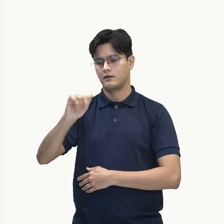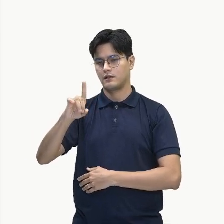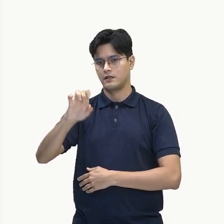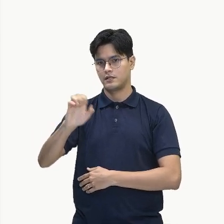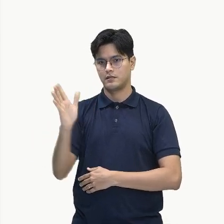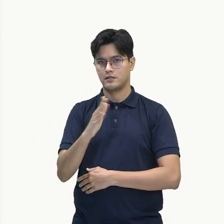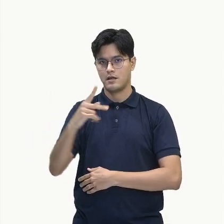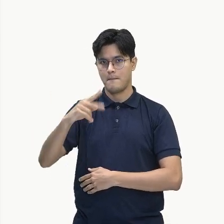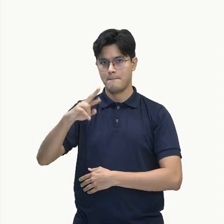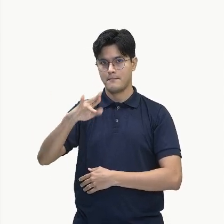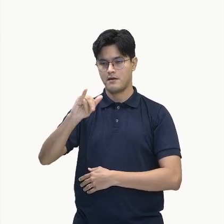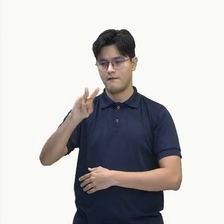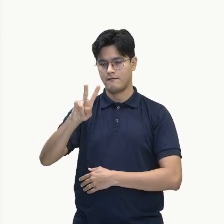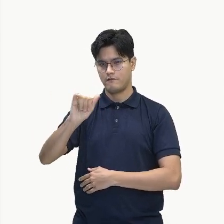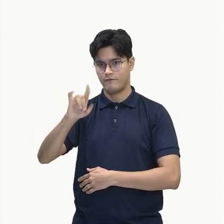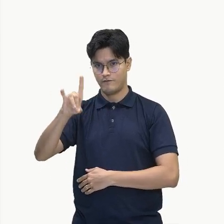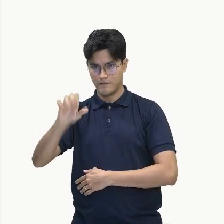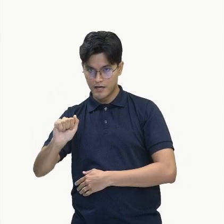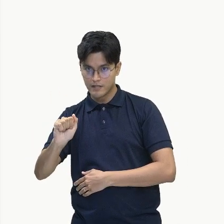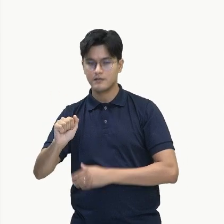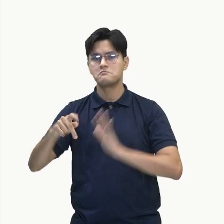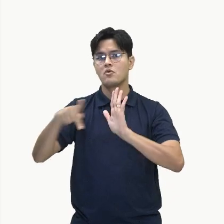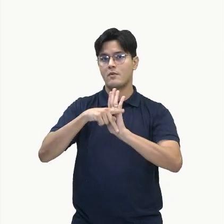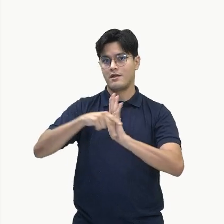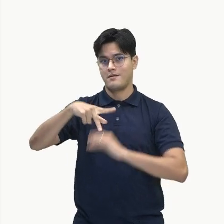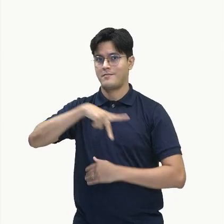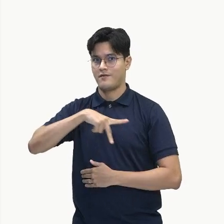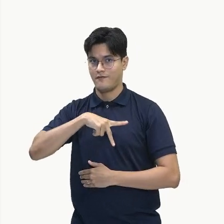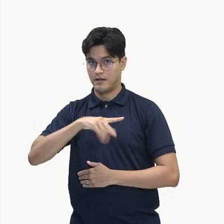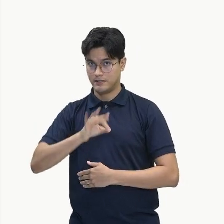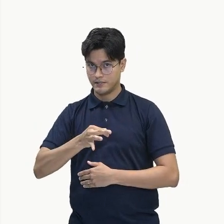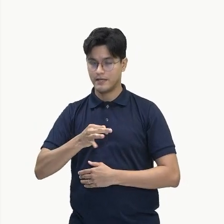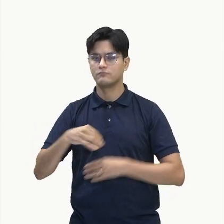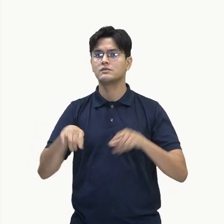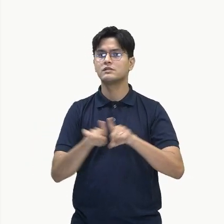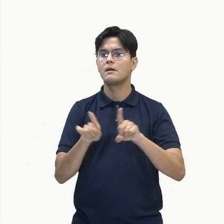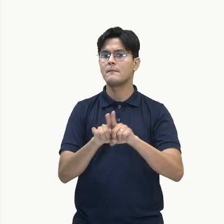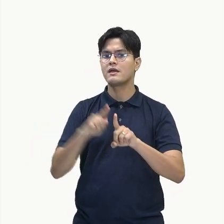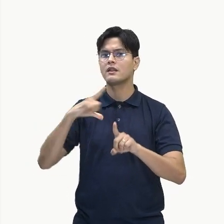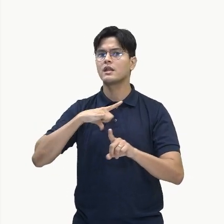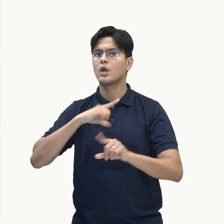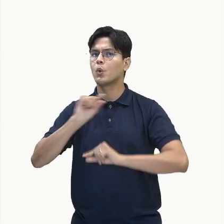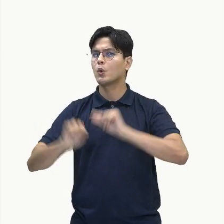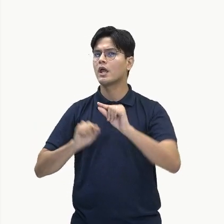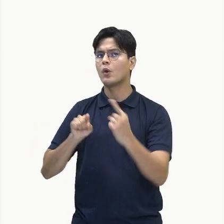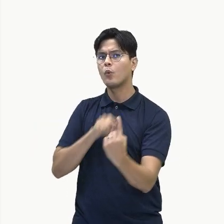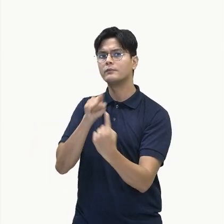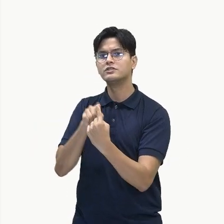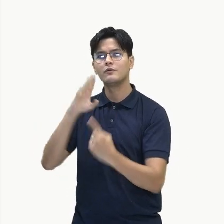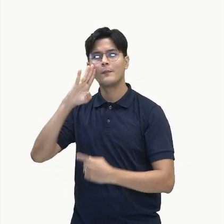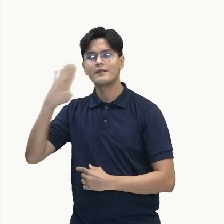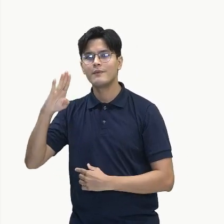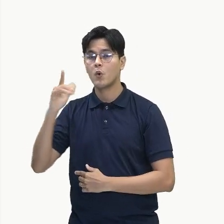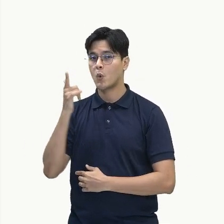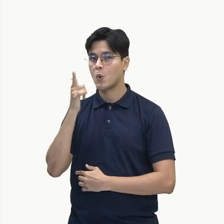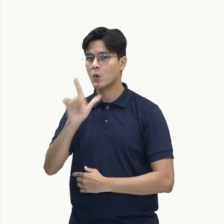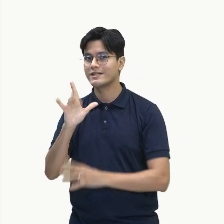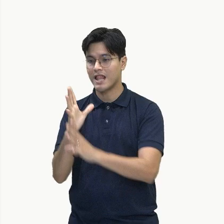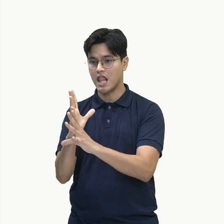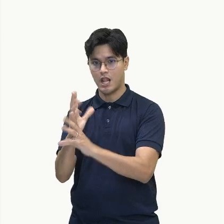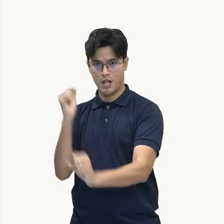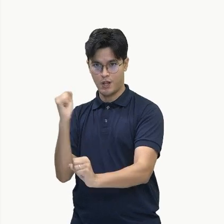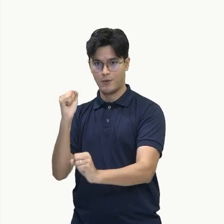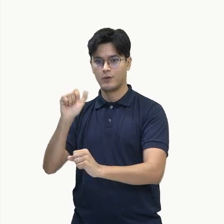a gente tem, no modo de produção capitalista, a busca sempre do lucro. A ideia é que a gente consiga